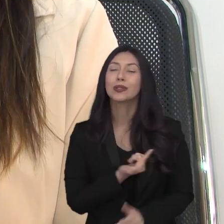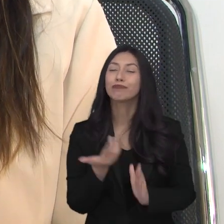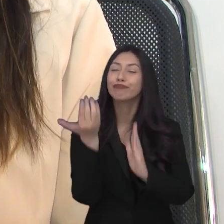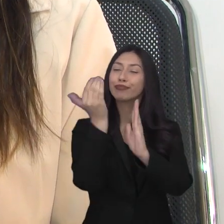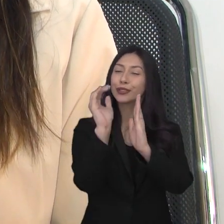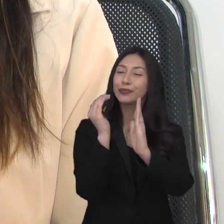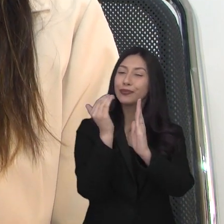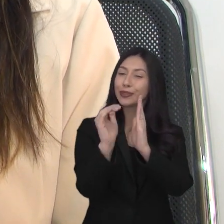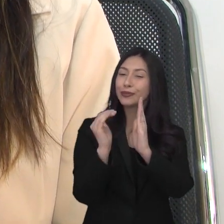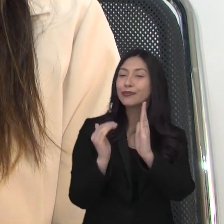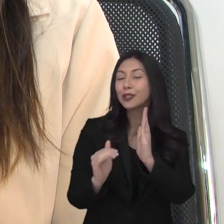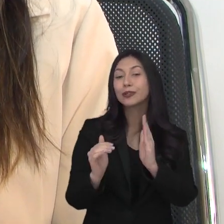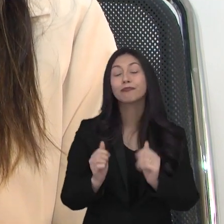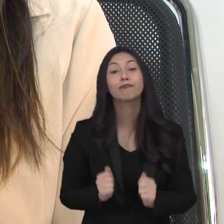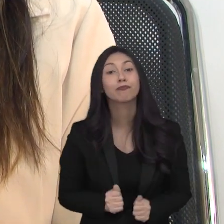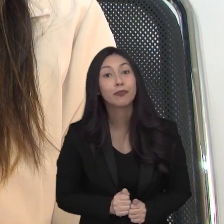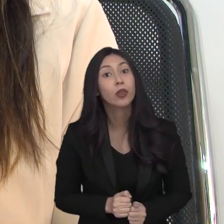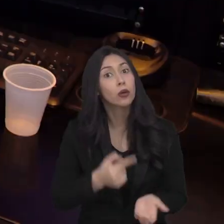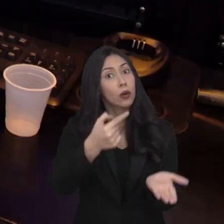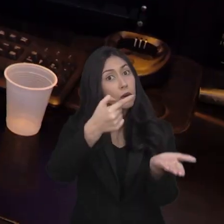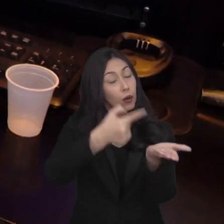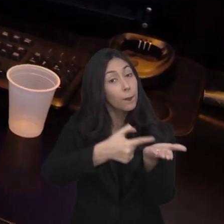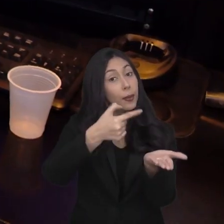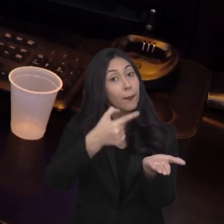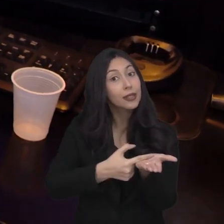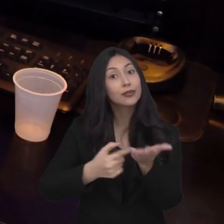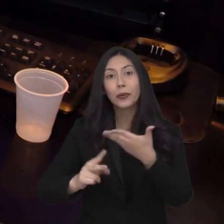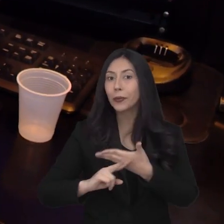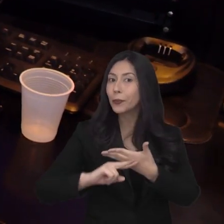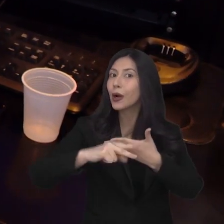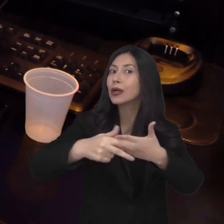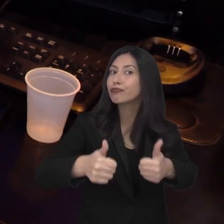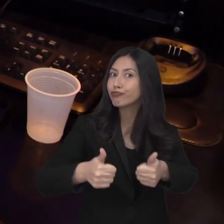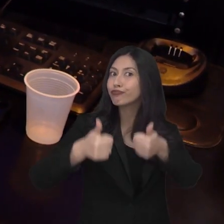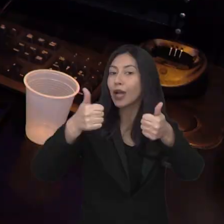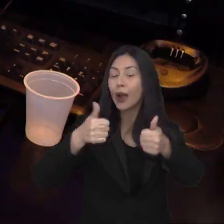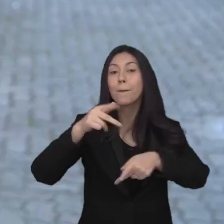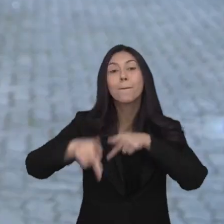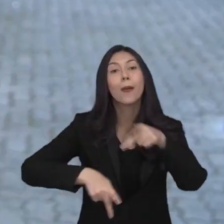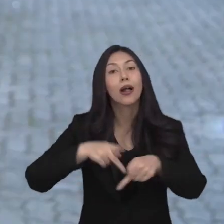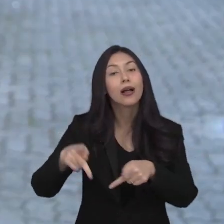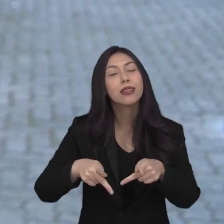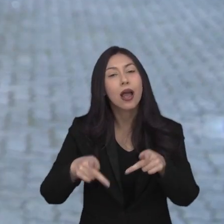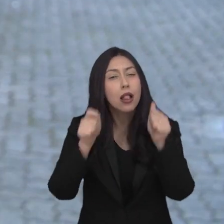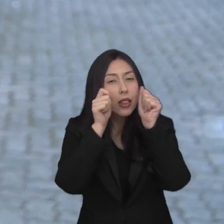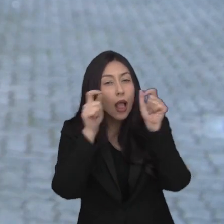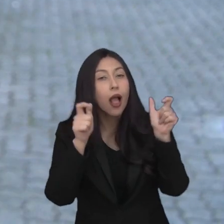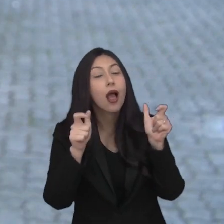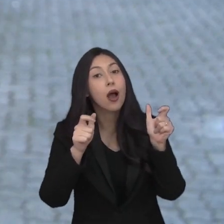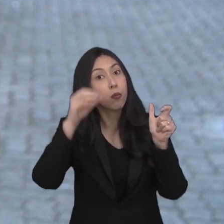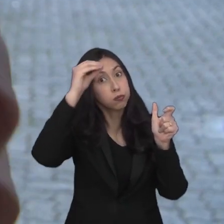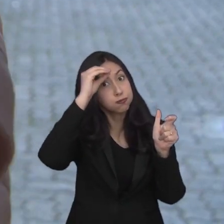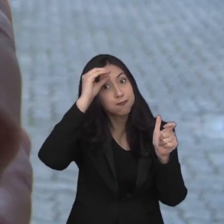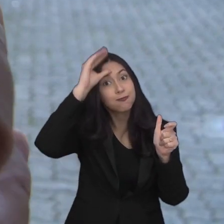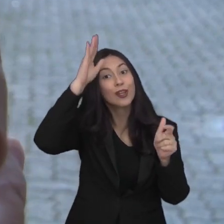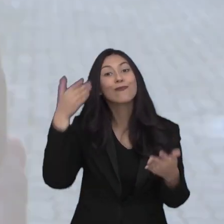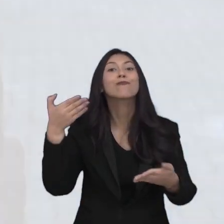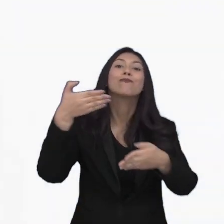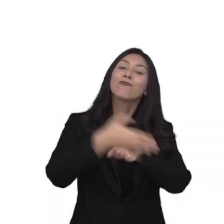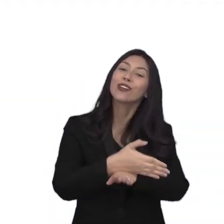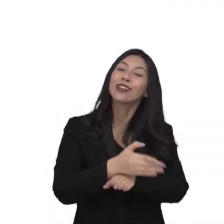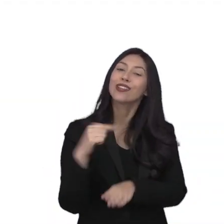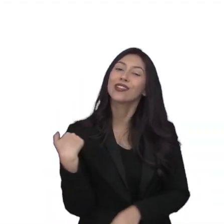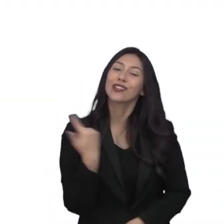gente também contempla na nossa programação. Este compromisso tem resultado, a população bem informada e